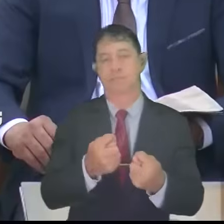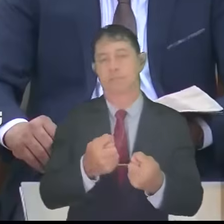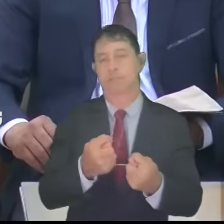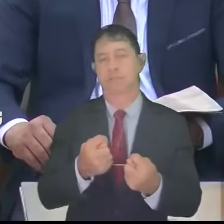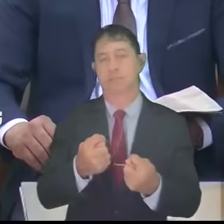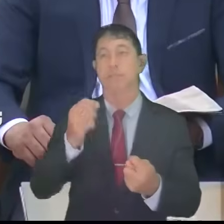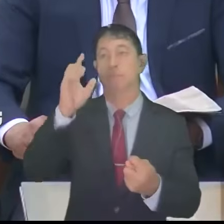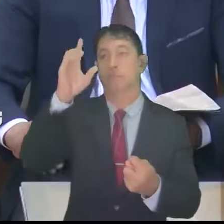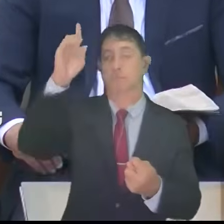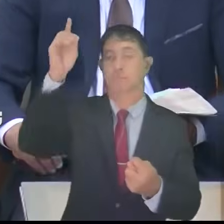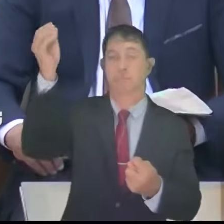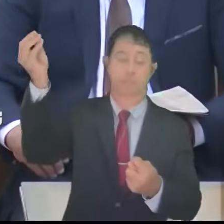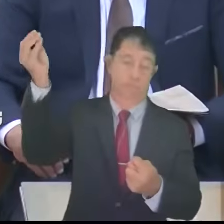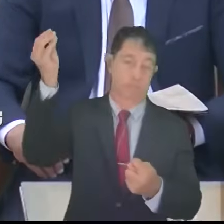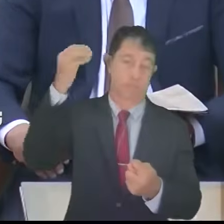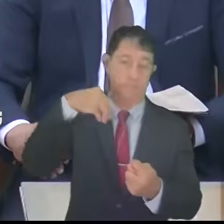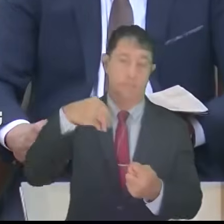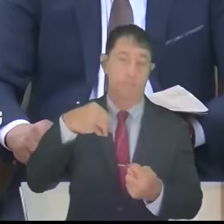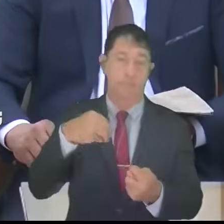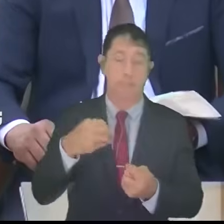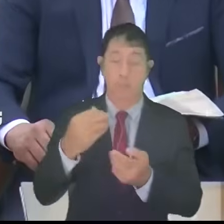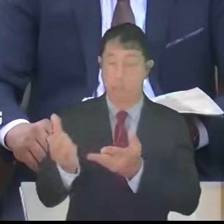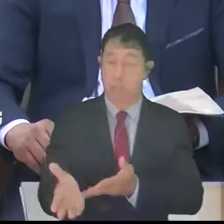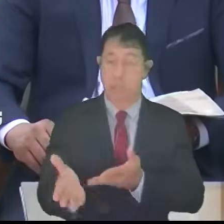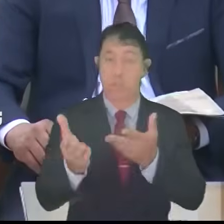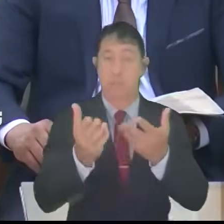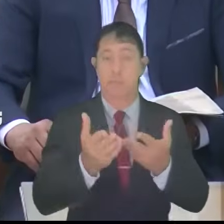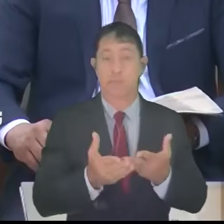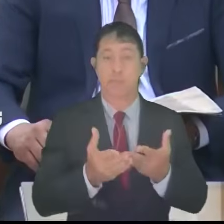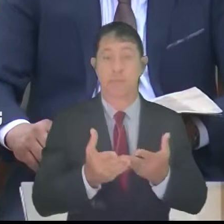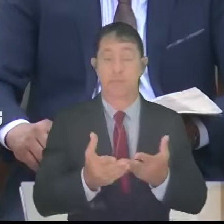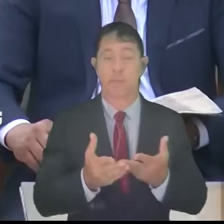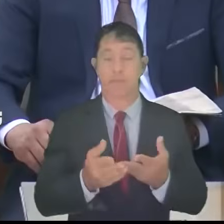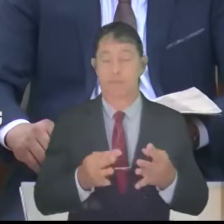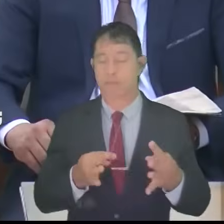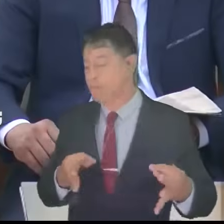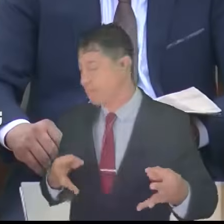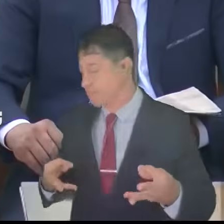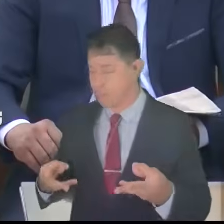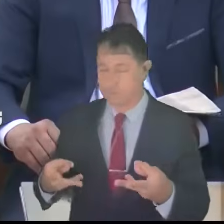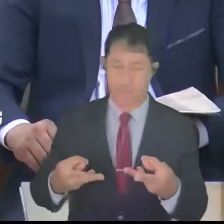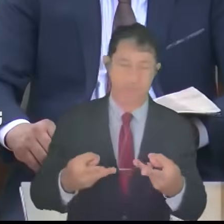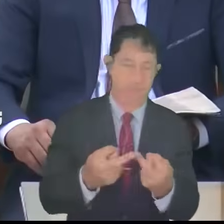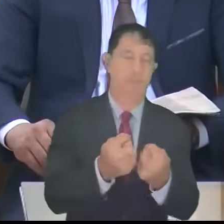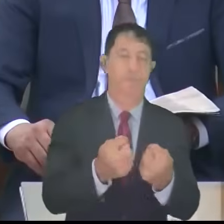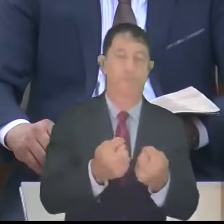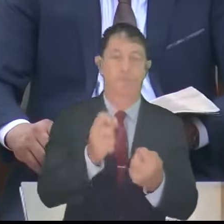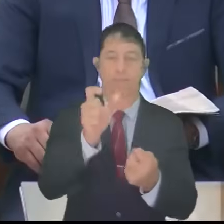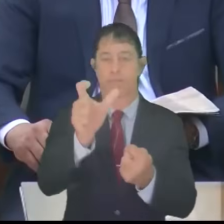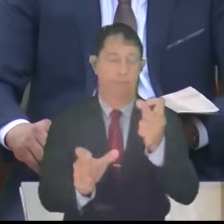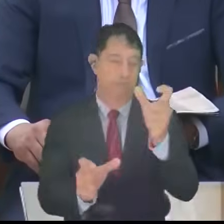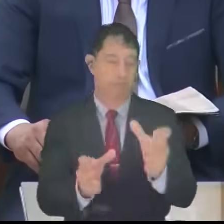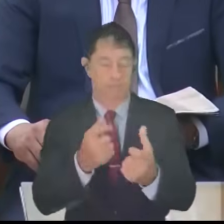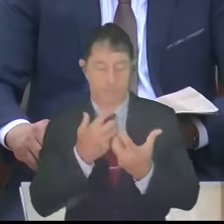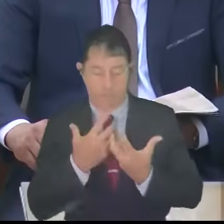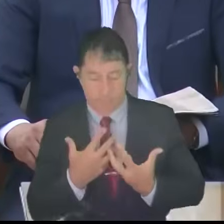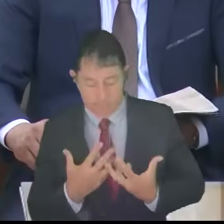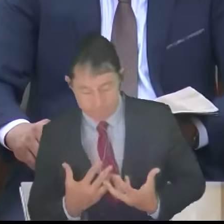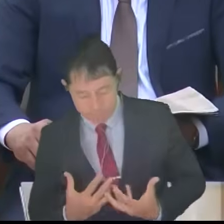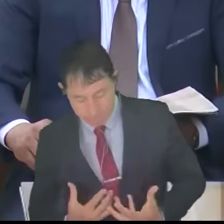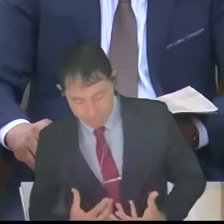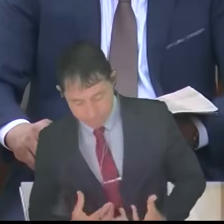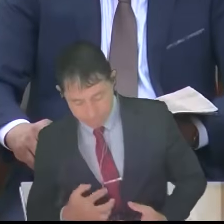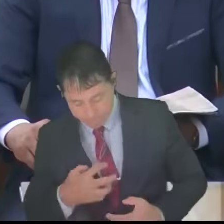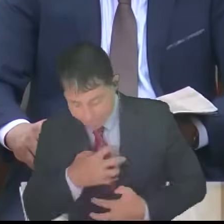a ele. Mas ele faz um convite, ele diz: vinde a mim todos os que estáis cansados